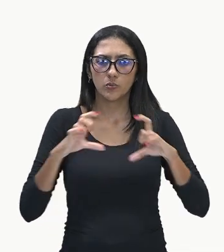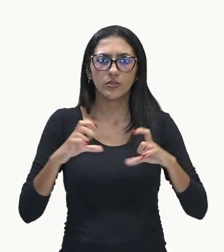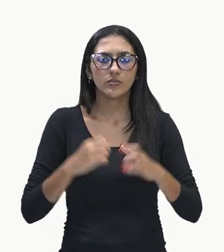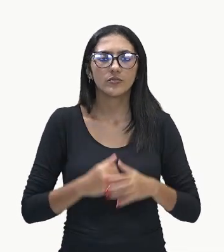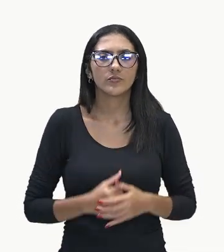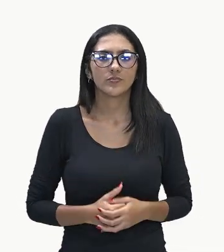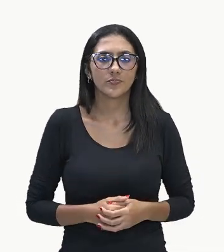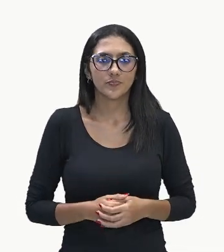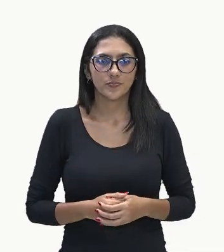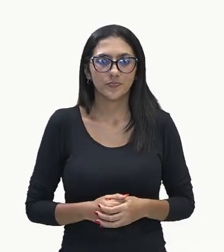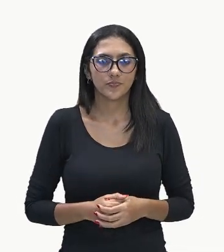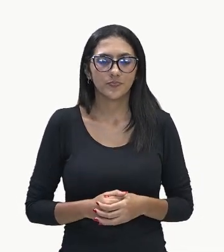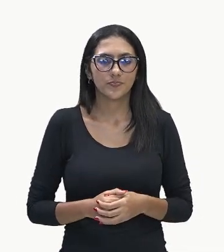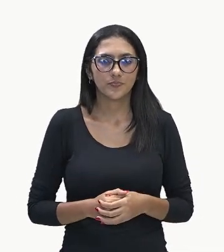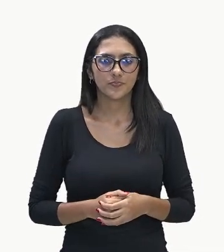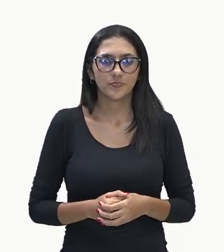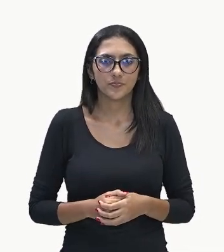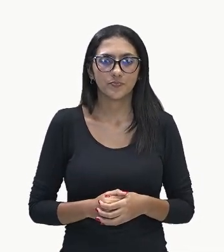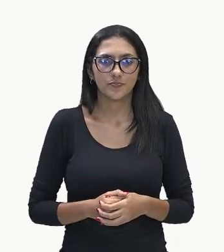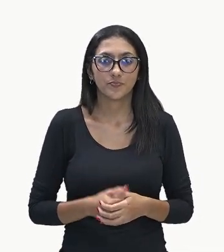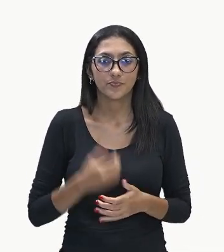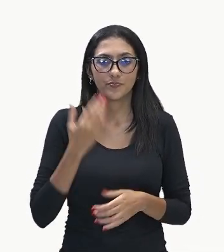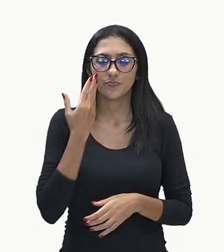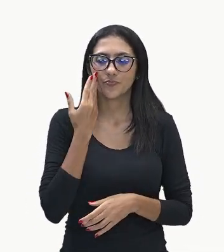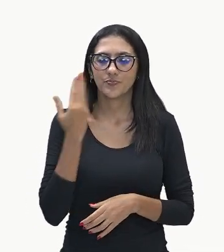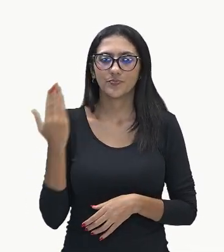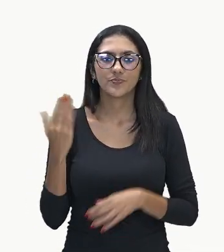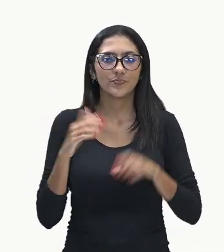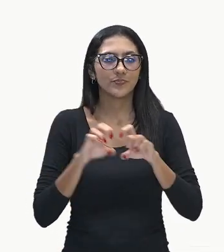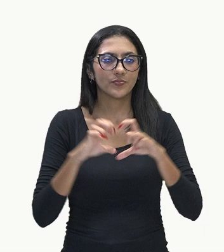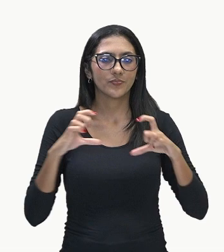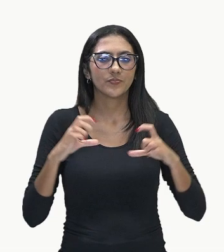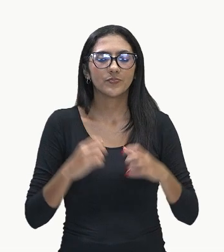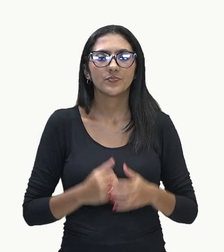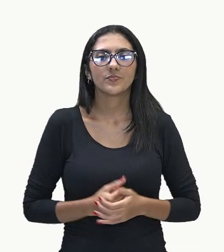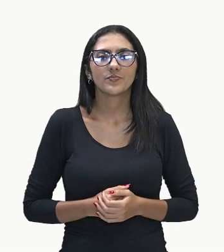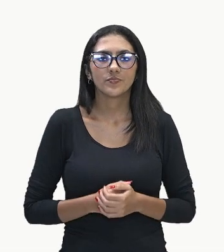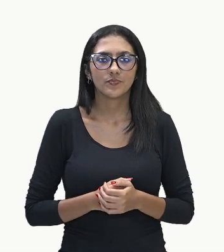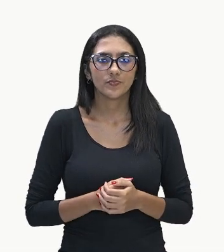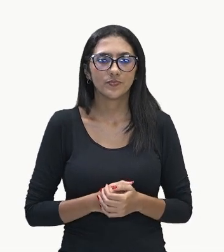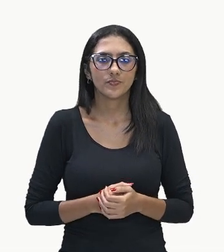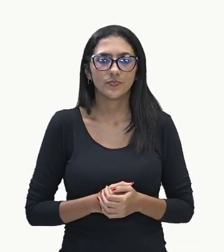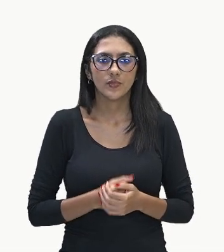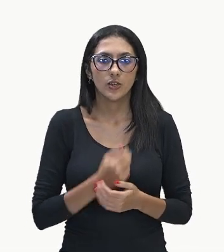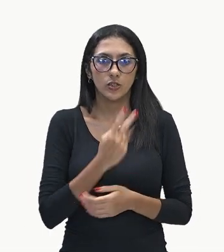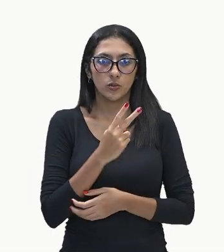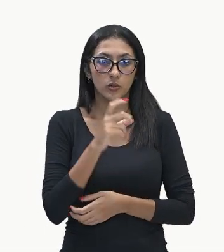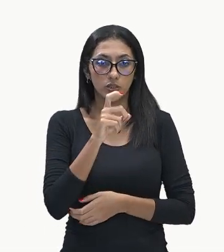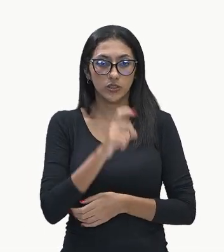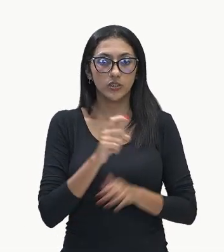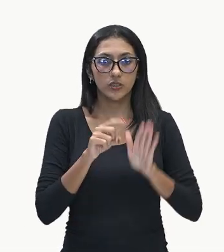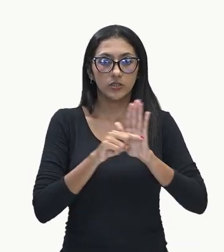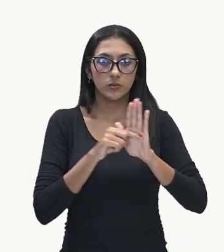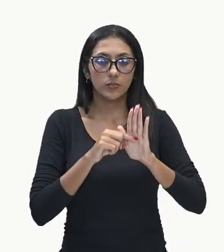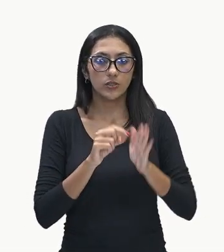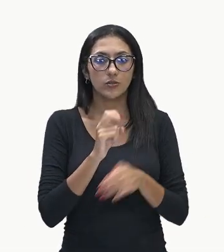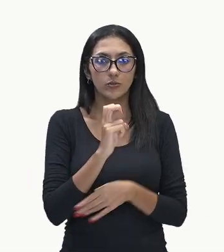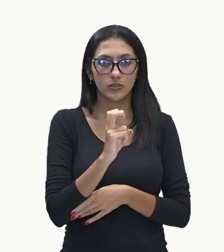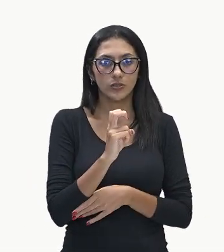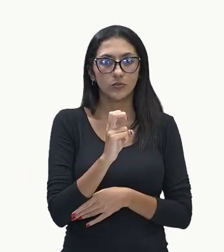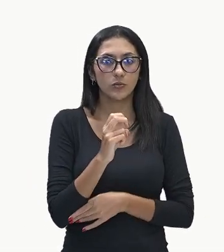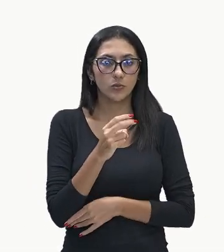nós temos a equação 2x menos 5 igual a x mais